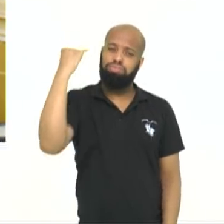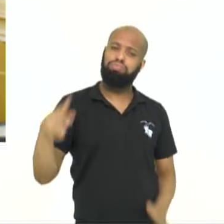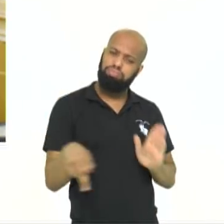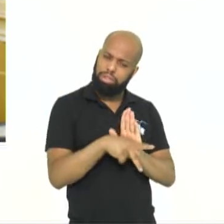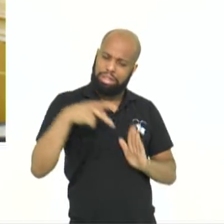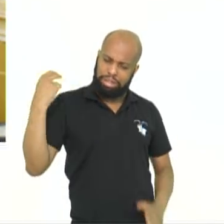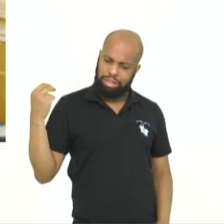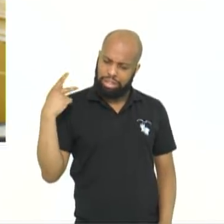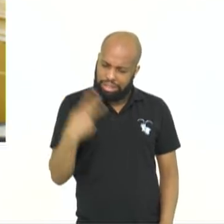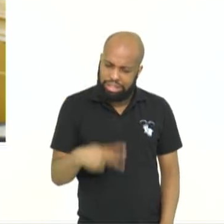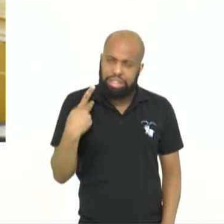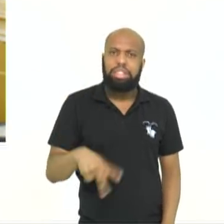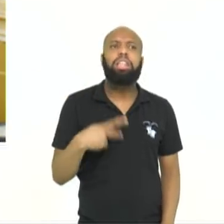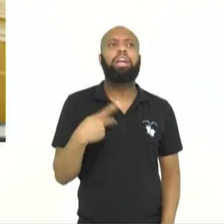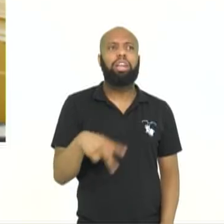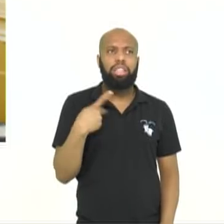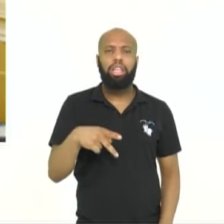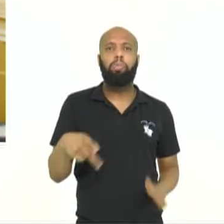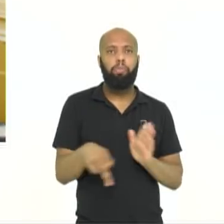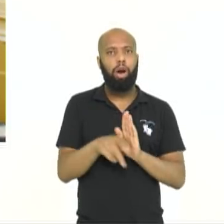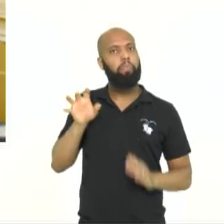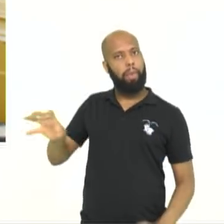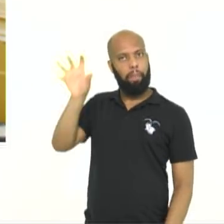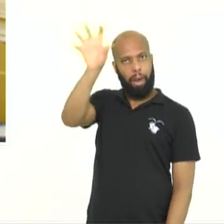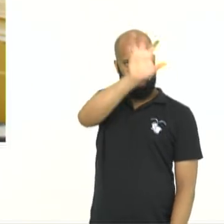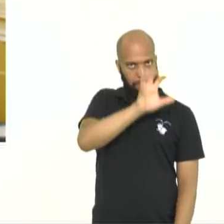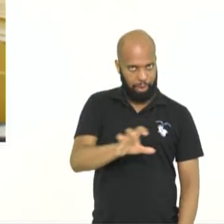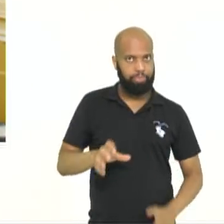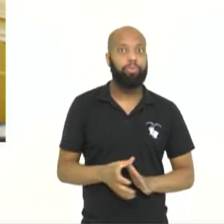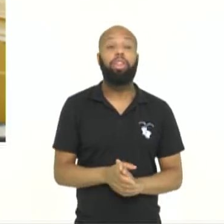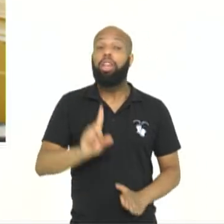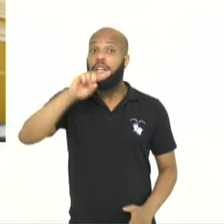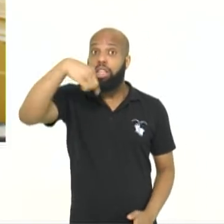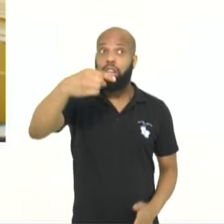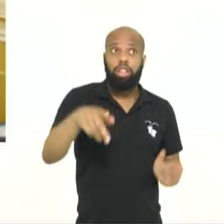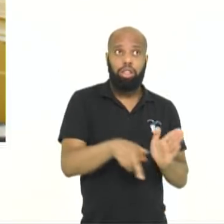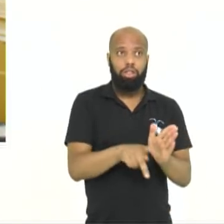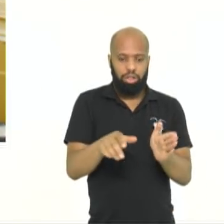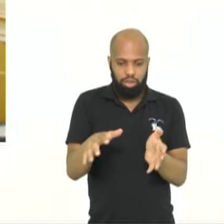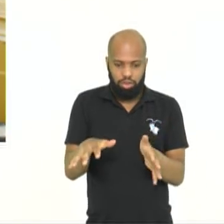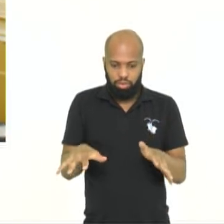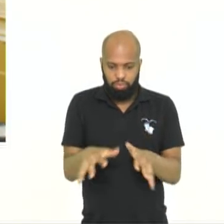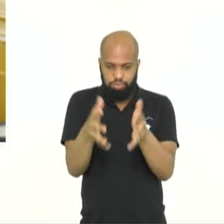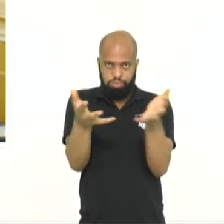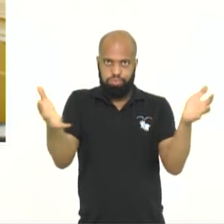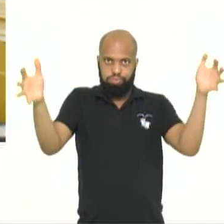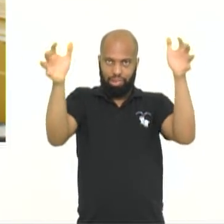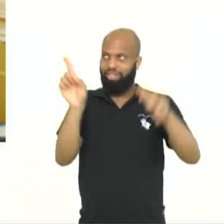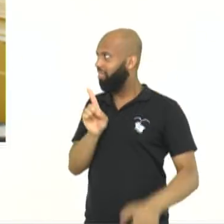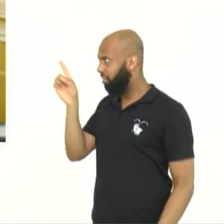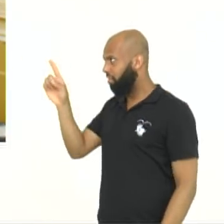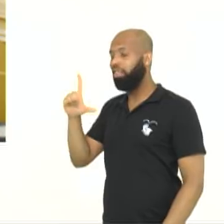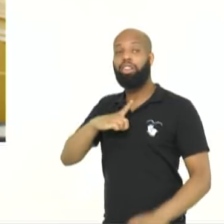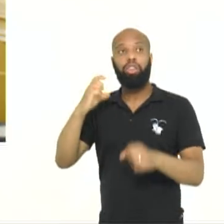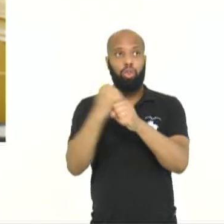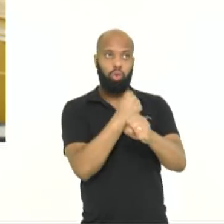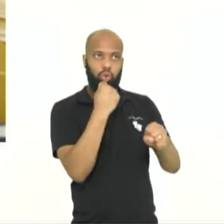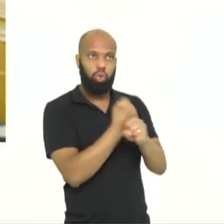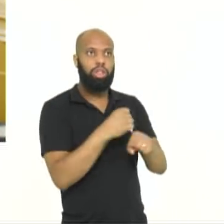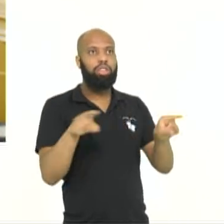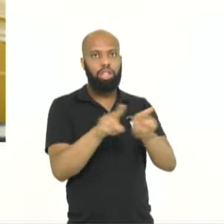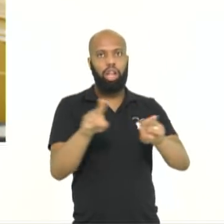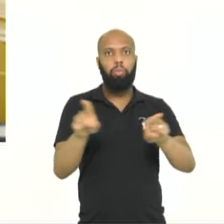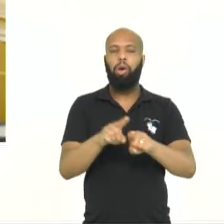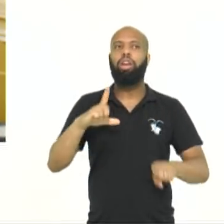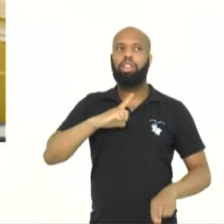para o pessoal aqui da região. Depois do reservatório do São Francisco, foi construída, já num salto